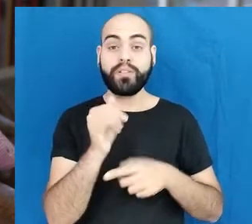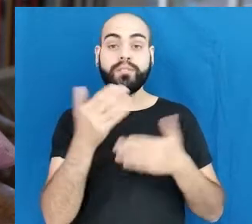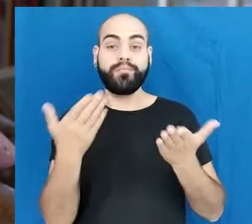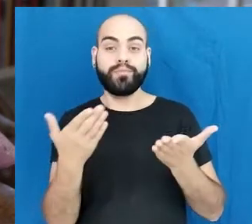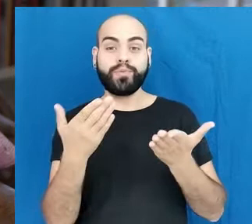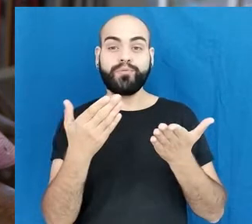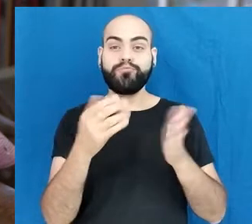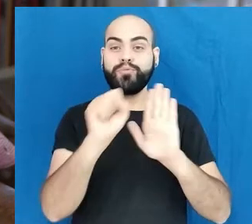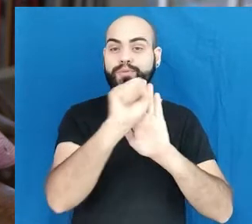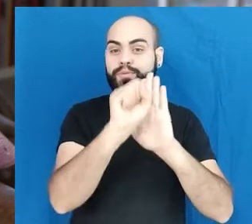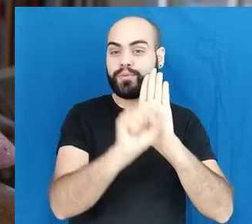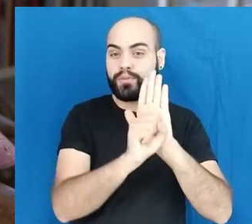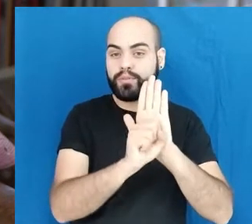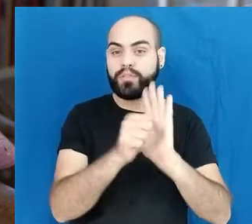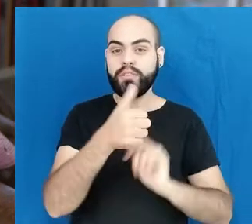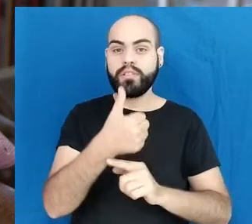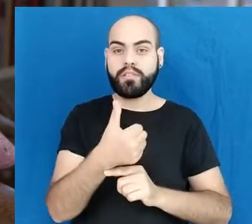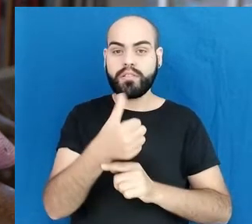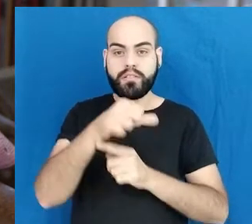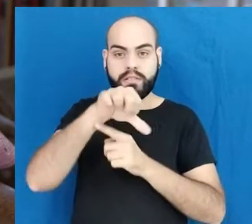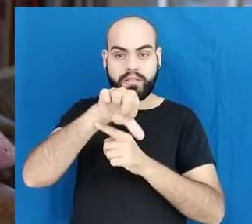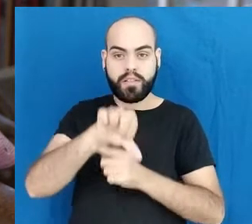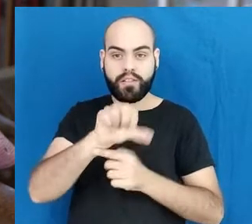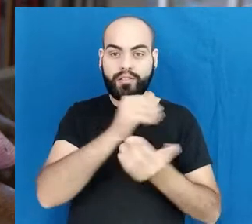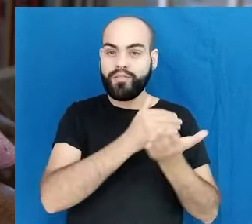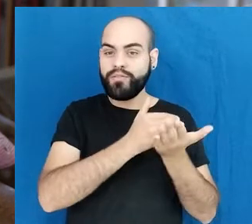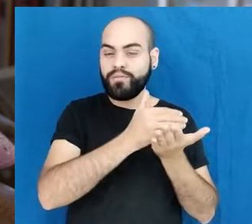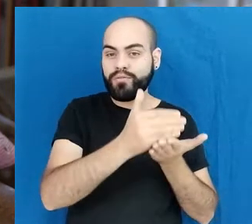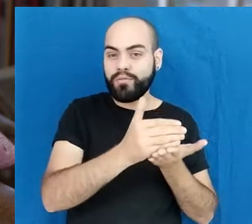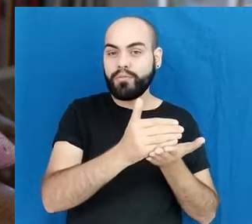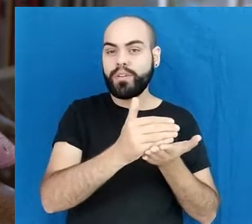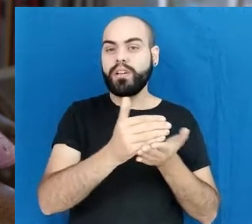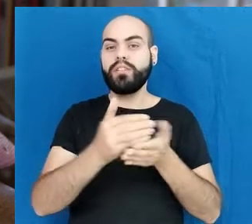XIX, com arquitetura